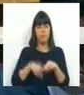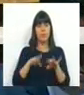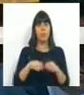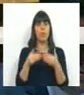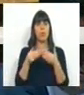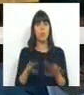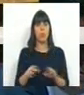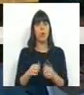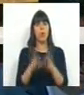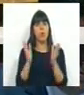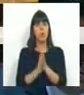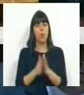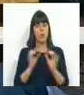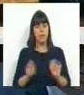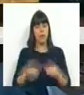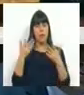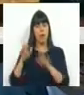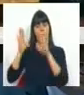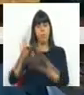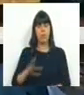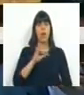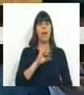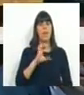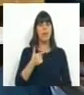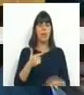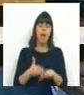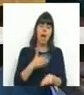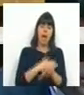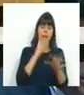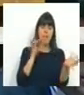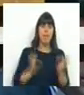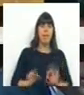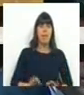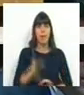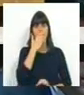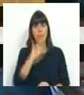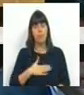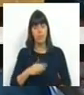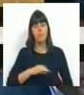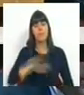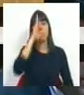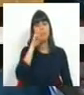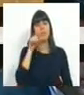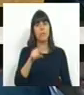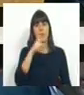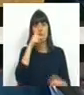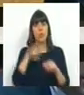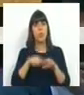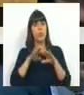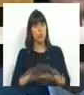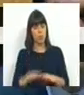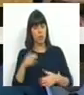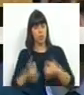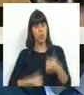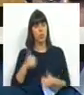do lançamento de todas as iniciativas da FCT anteriormente planeadas. O Sr. Ministro suspendeu